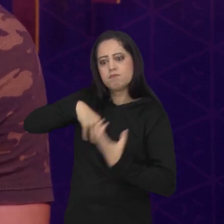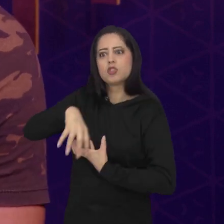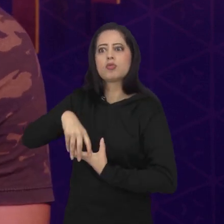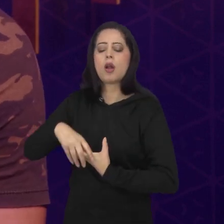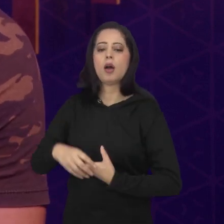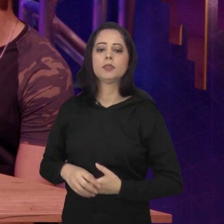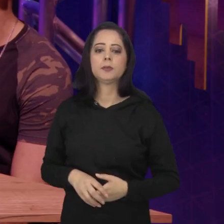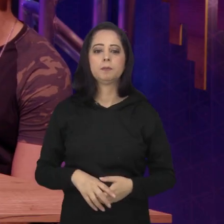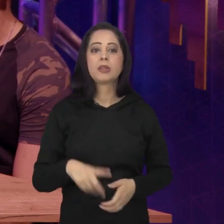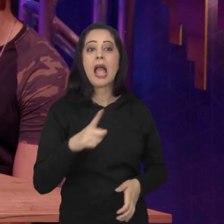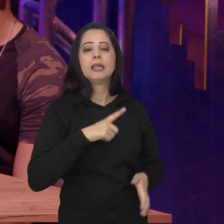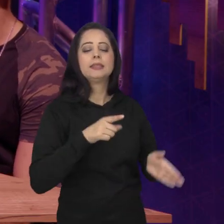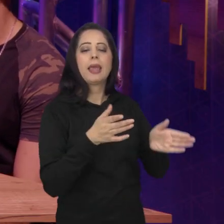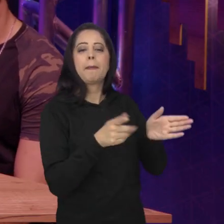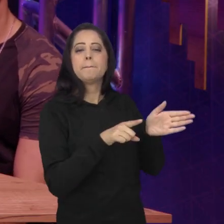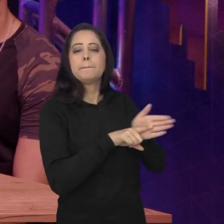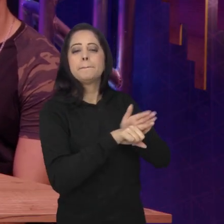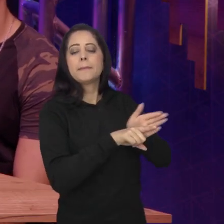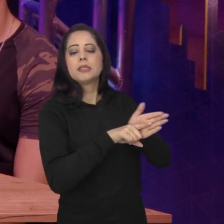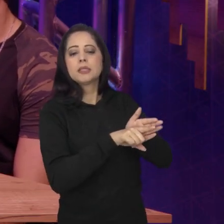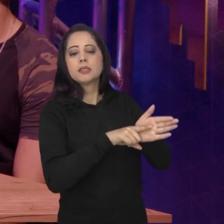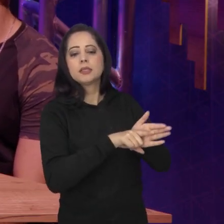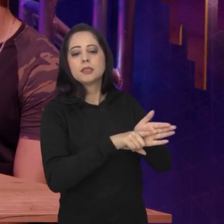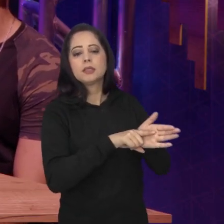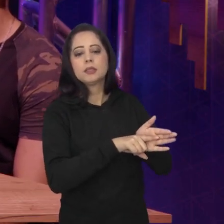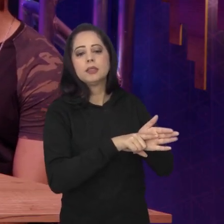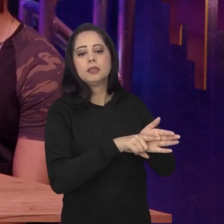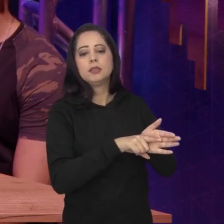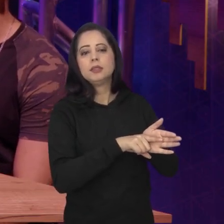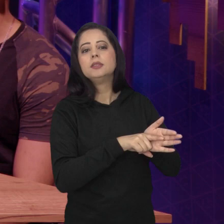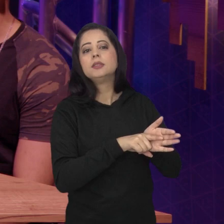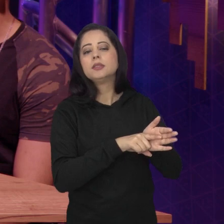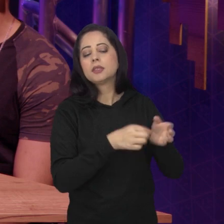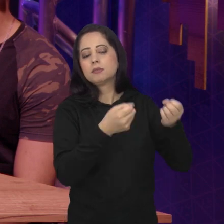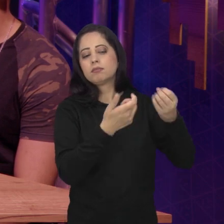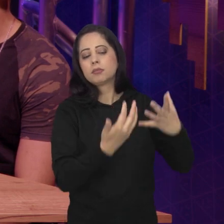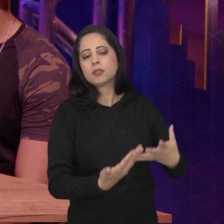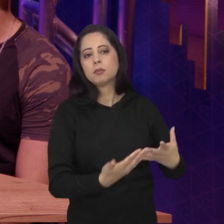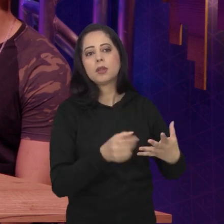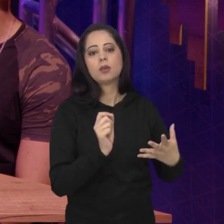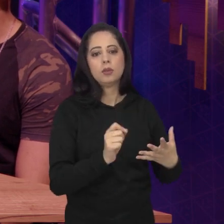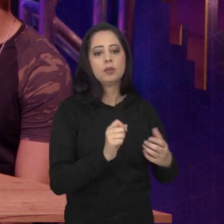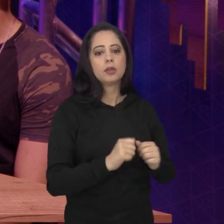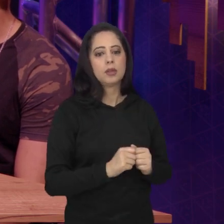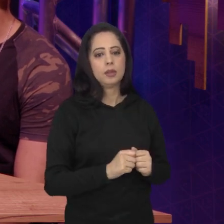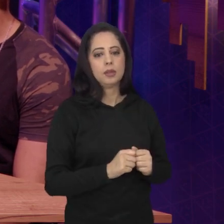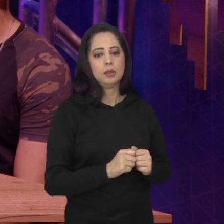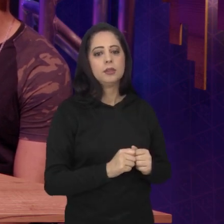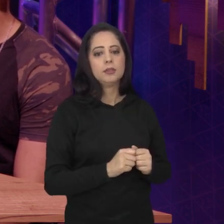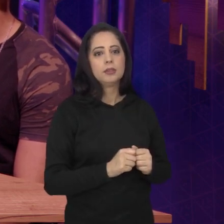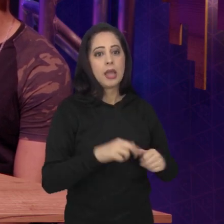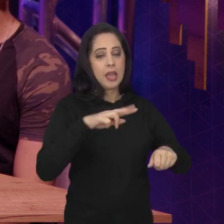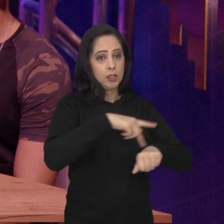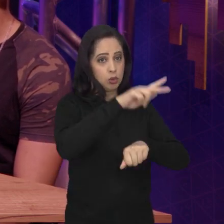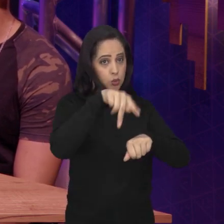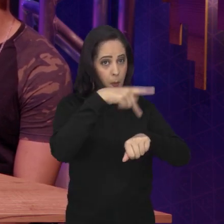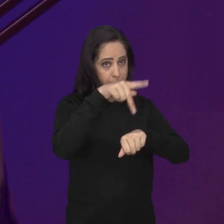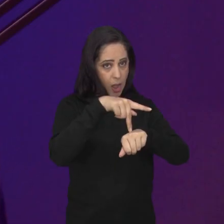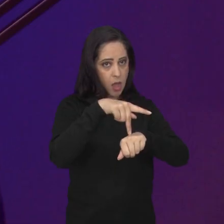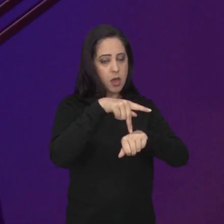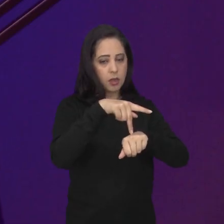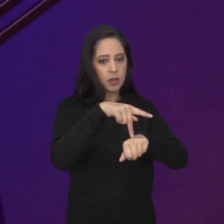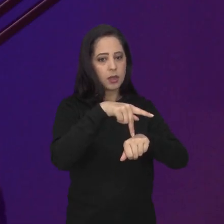mesmo. Exato. E a gente tem até alguns dados aqui que o nosso produtor Vitor colocou aqui pra